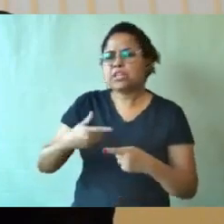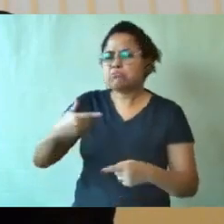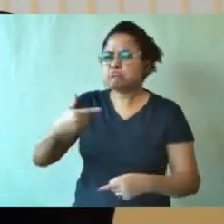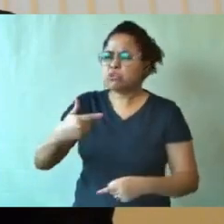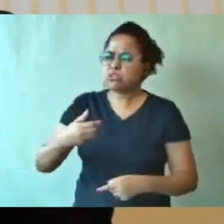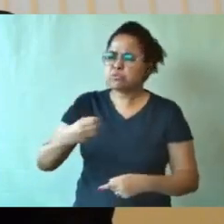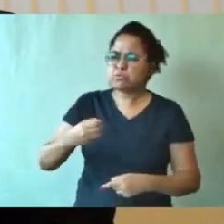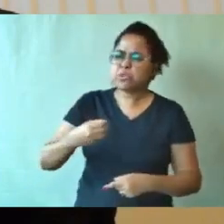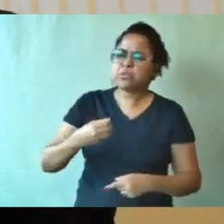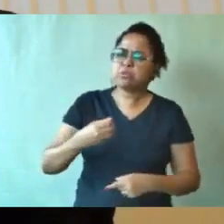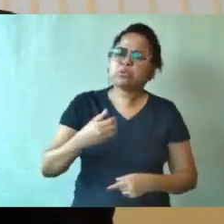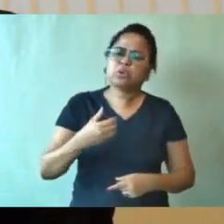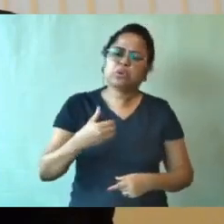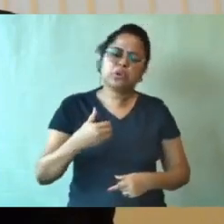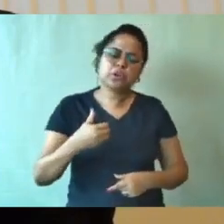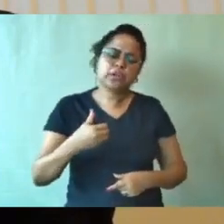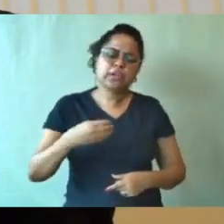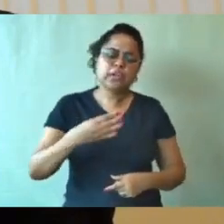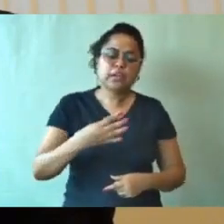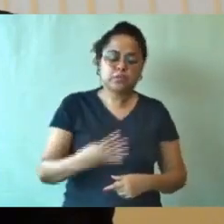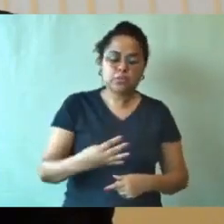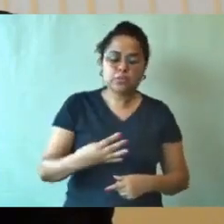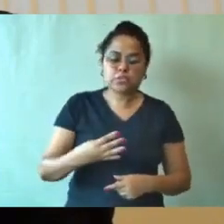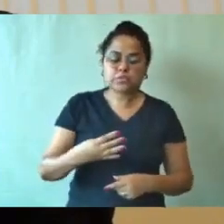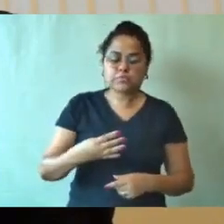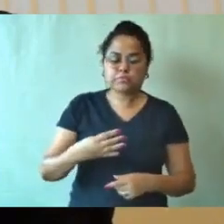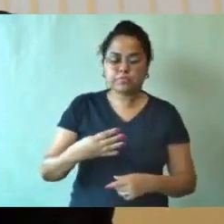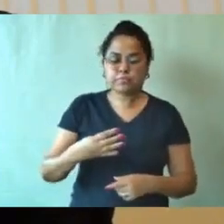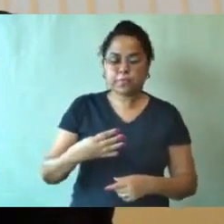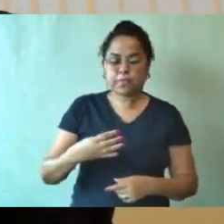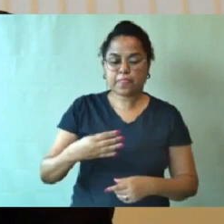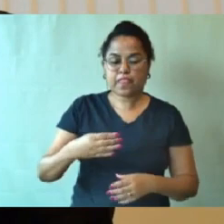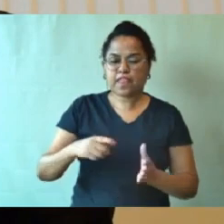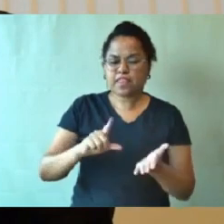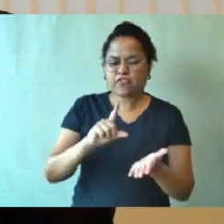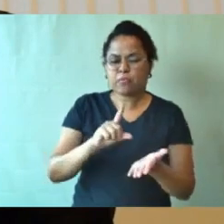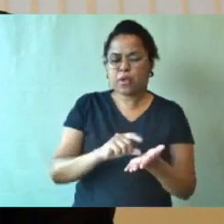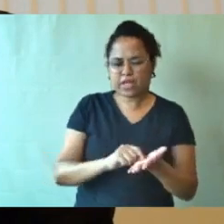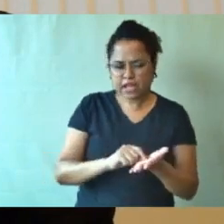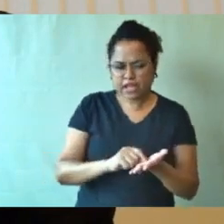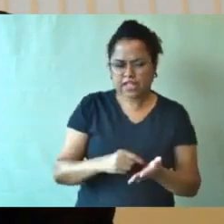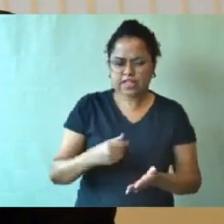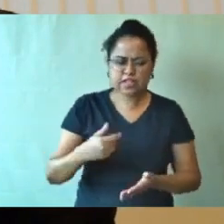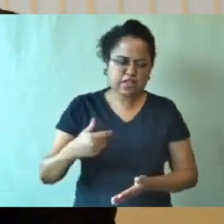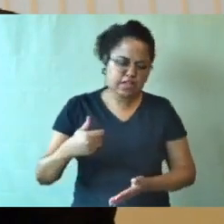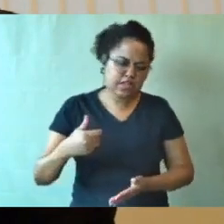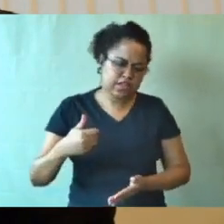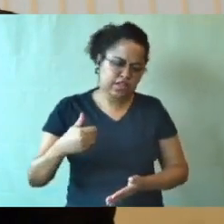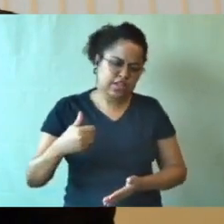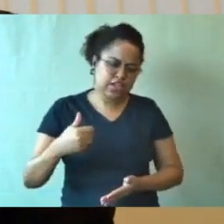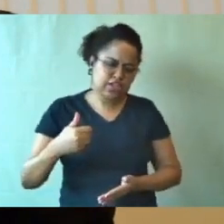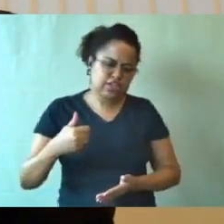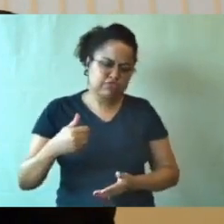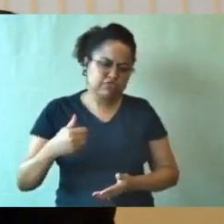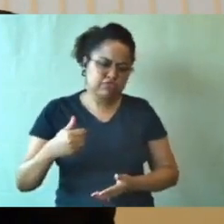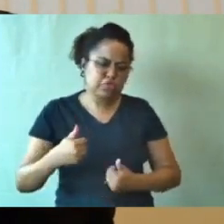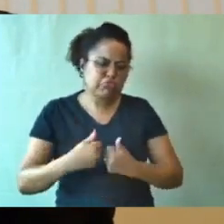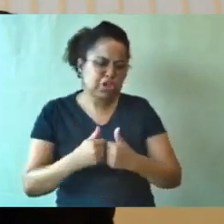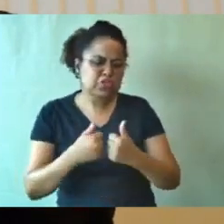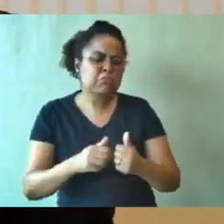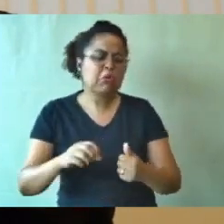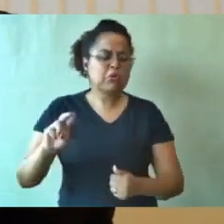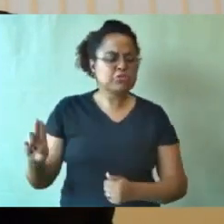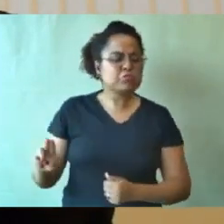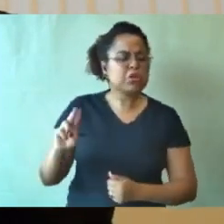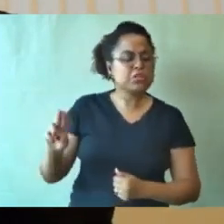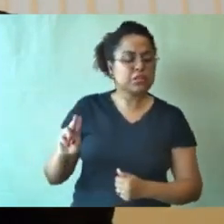a nível de Brasil, teve uma queda de em torno de 25% da demanda de passageiros, nacional, isso. Aqui em Belo